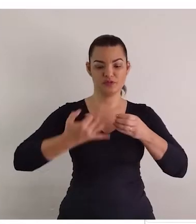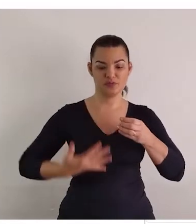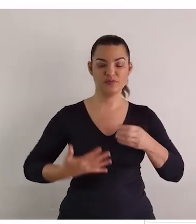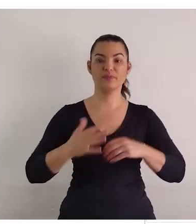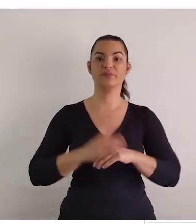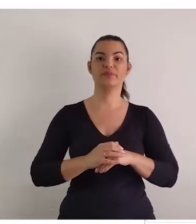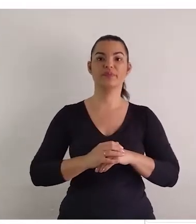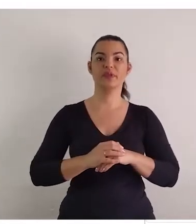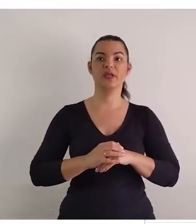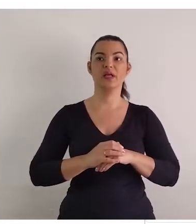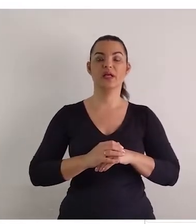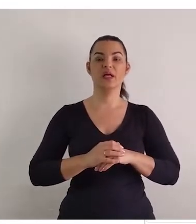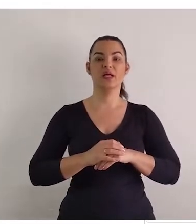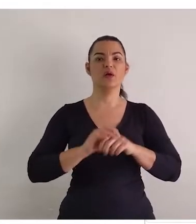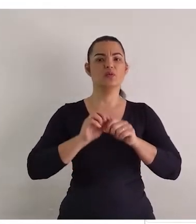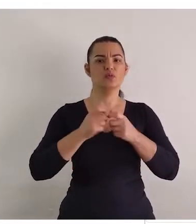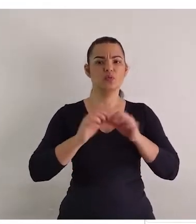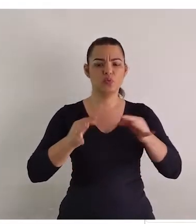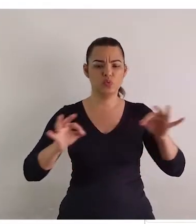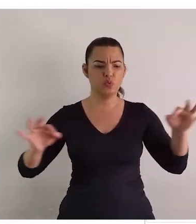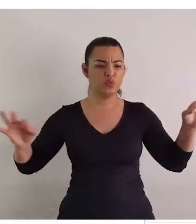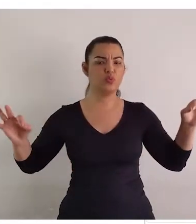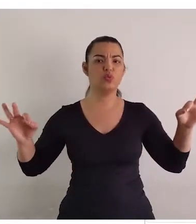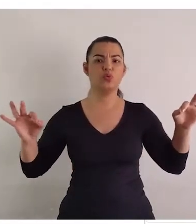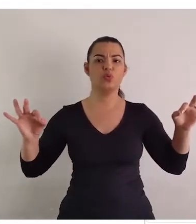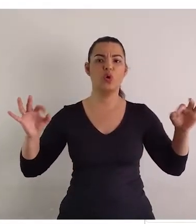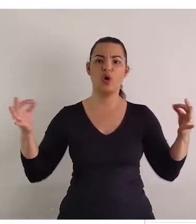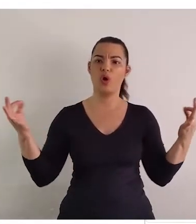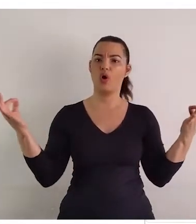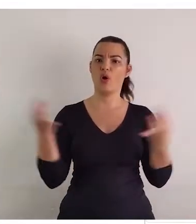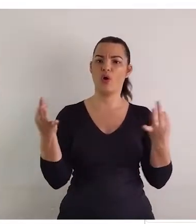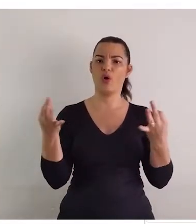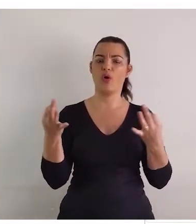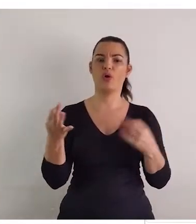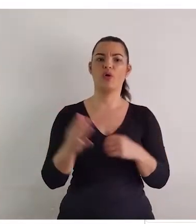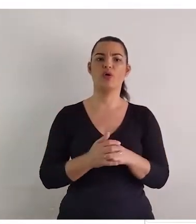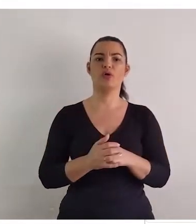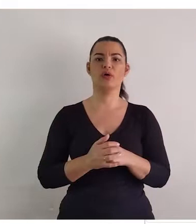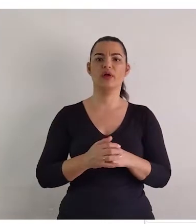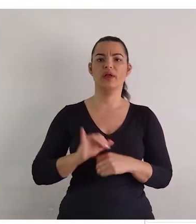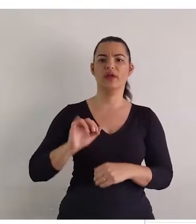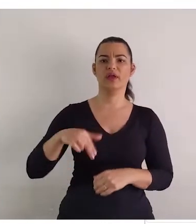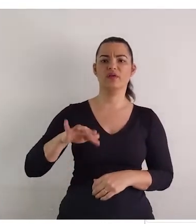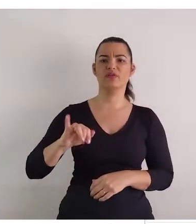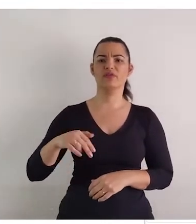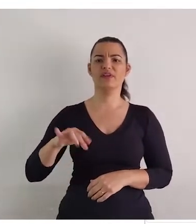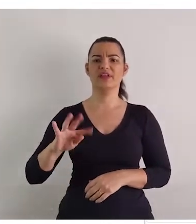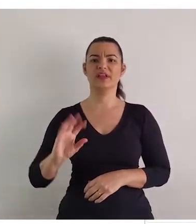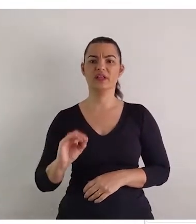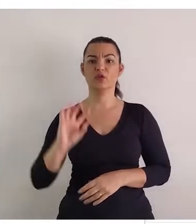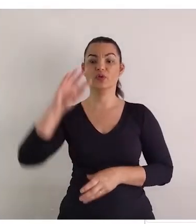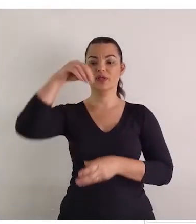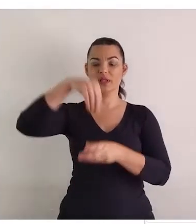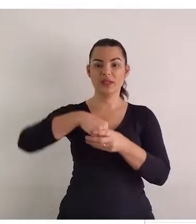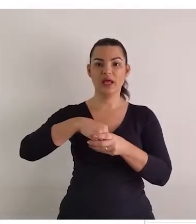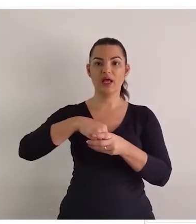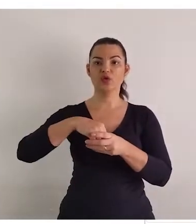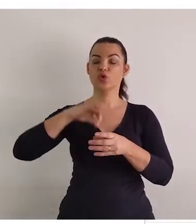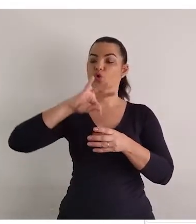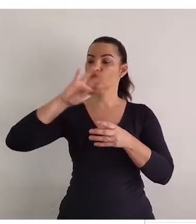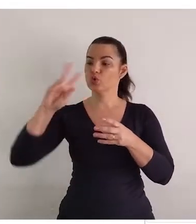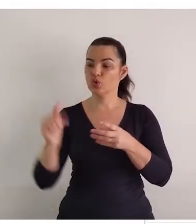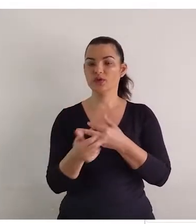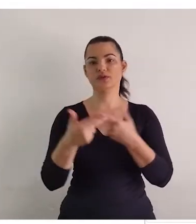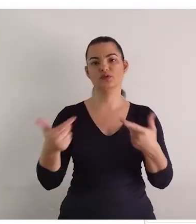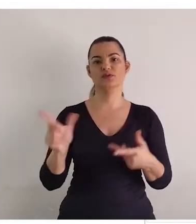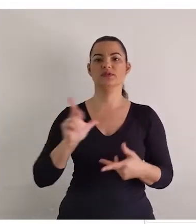limites, que contém todas as extensões finitas e todos os corpos ou objetos